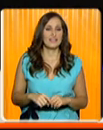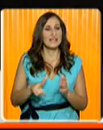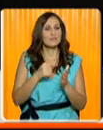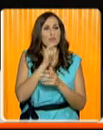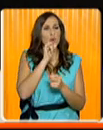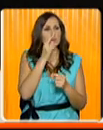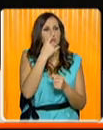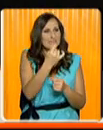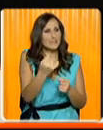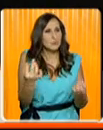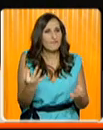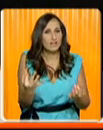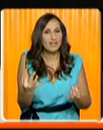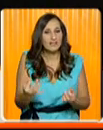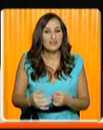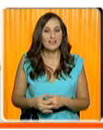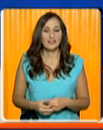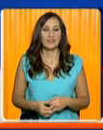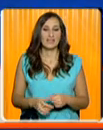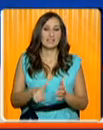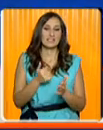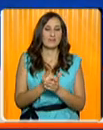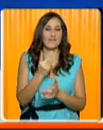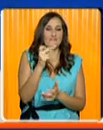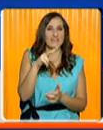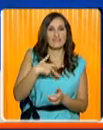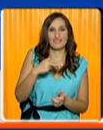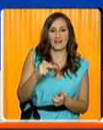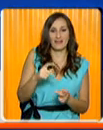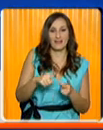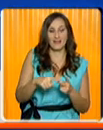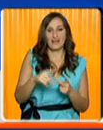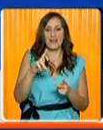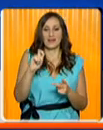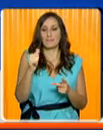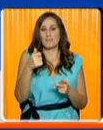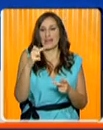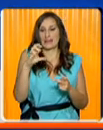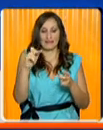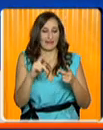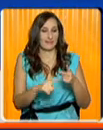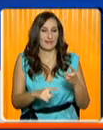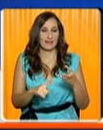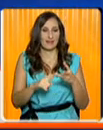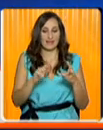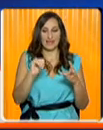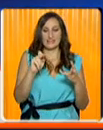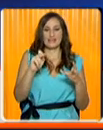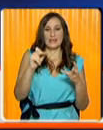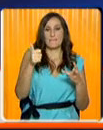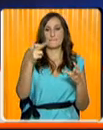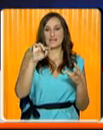Sempre nomes assim, não tinham? Era a Wanda, a Rebeca, a